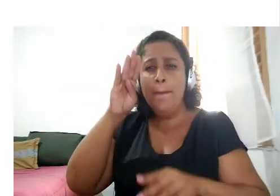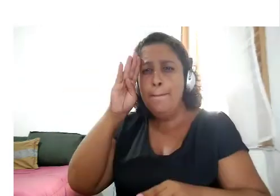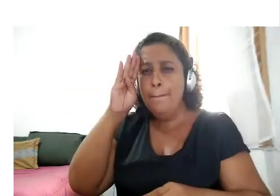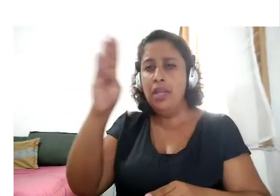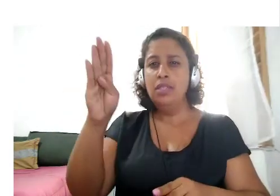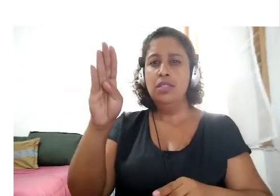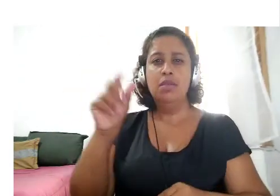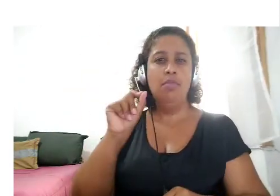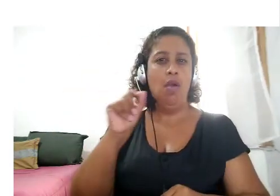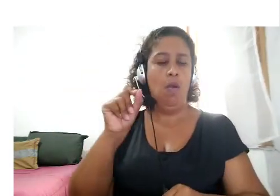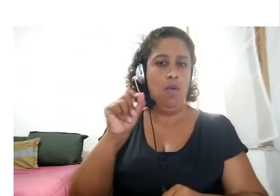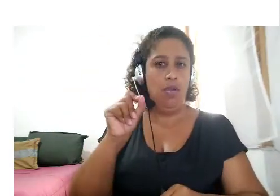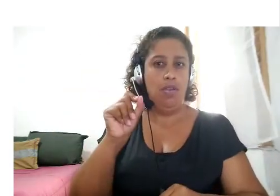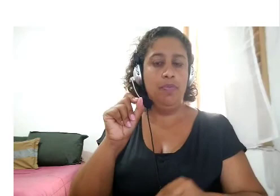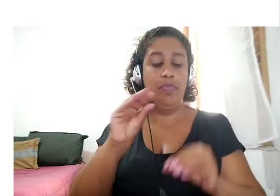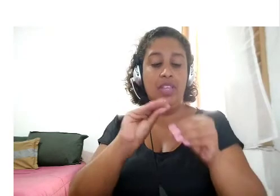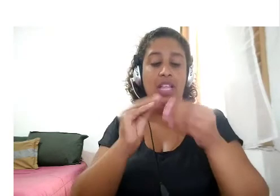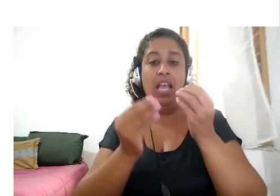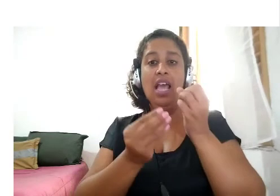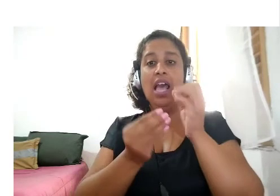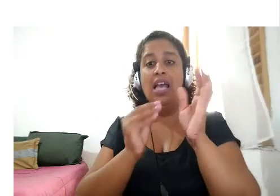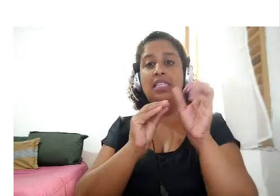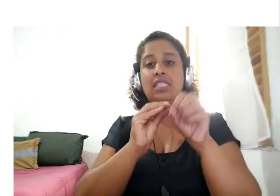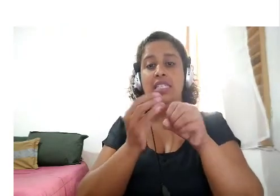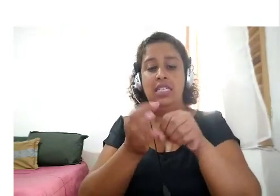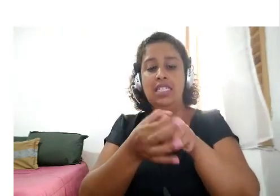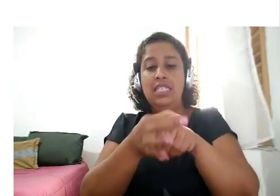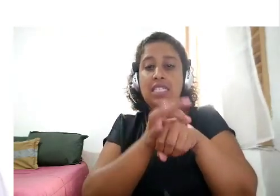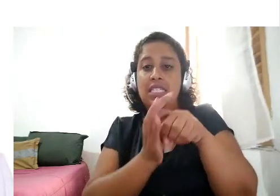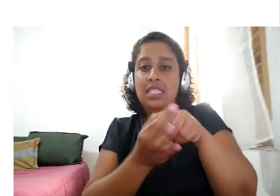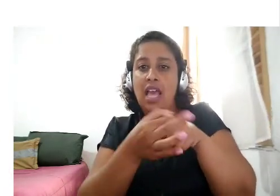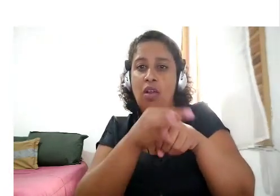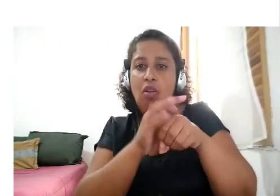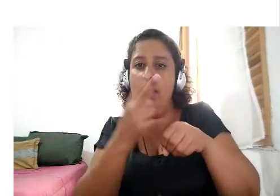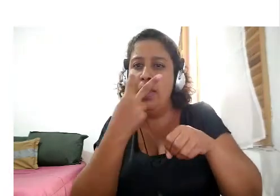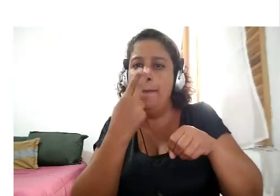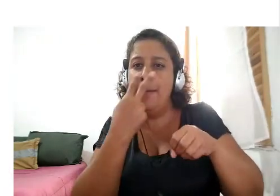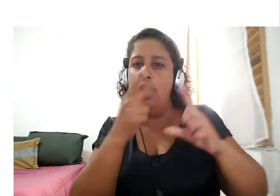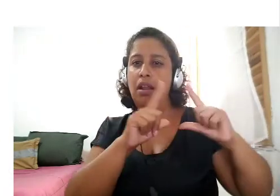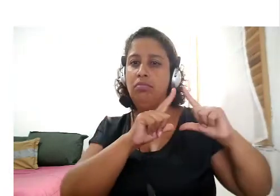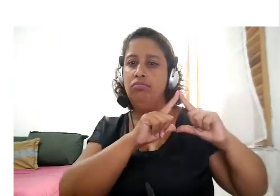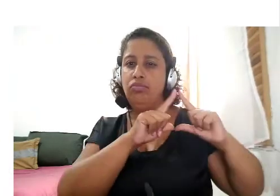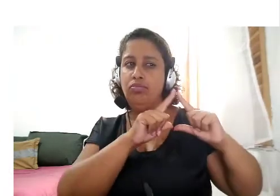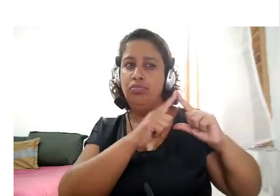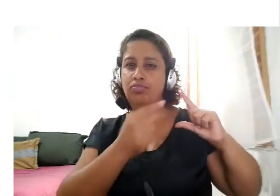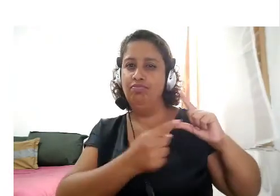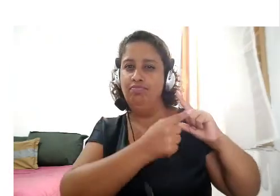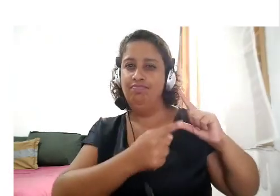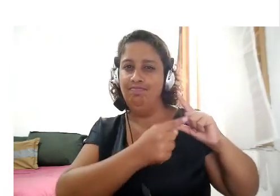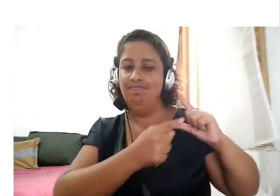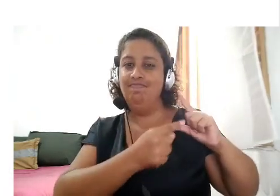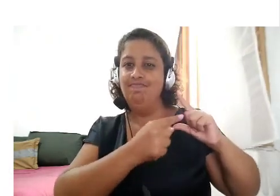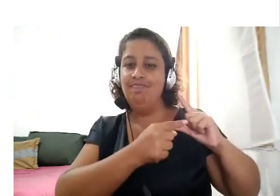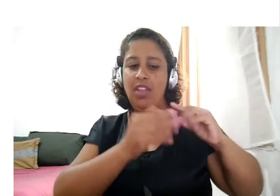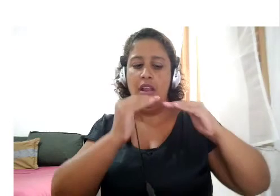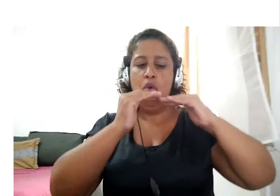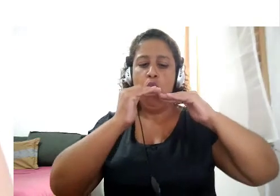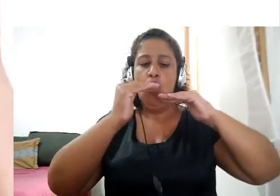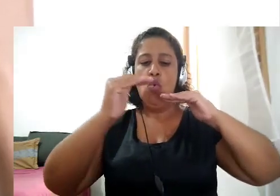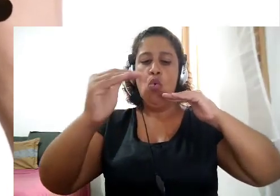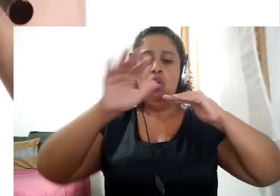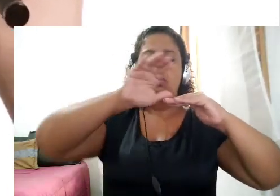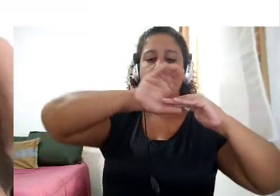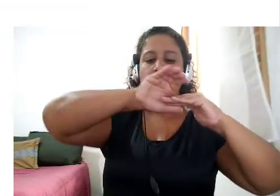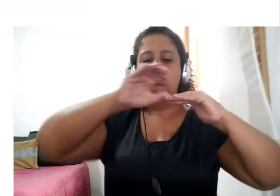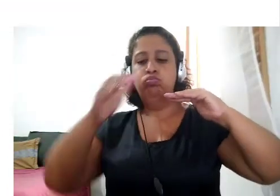de vista da biofísica? Primeiramente, é importante ressaltar que a atividade das ondas captadas no eletroencefalograma não